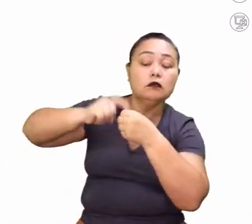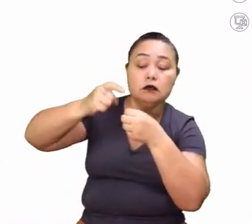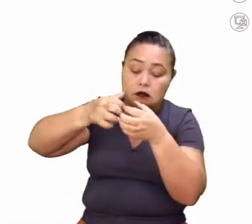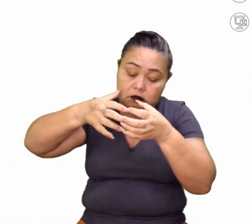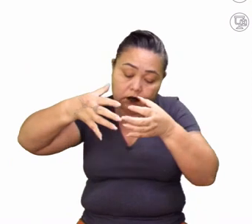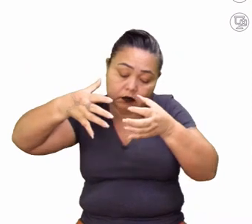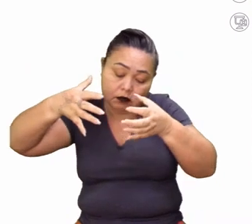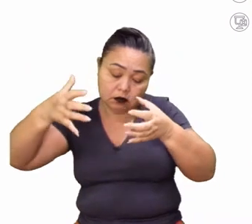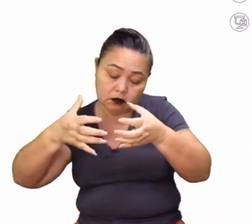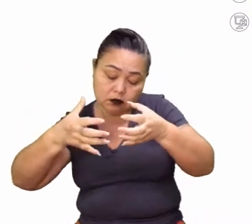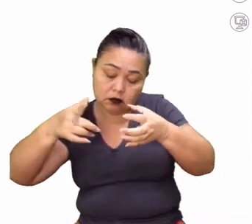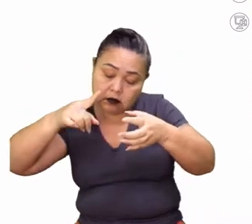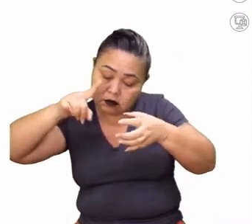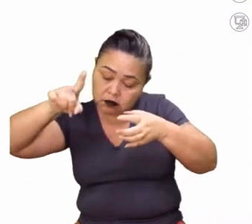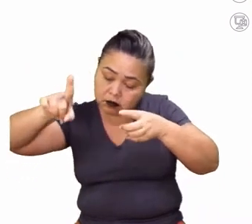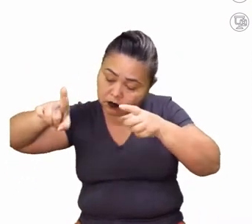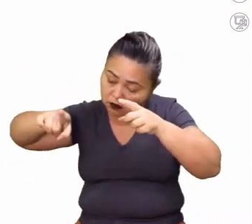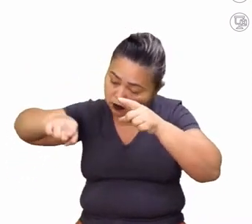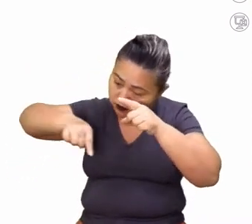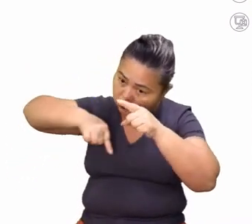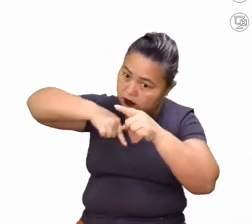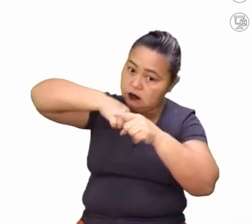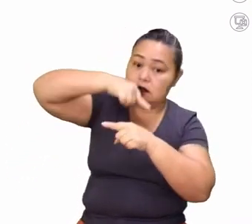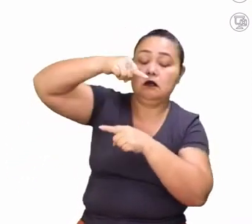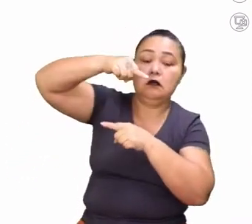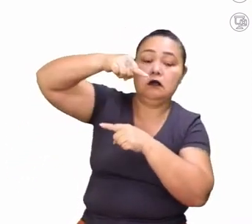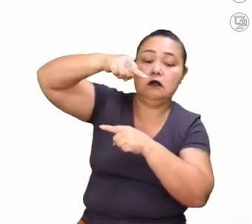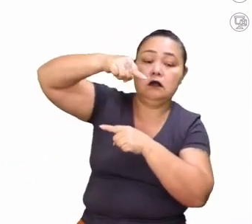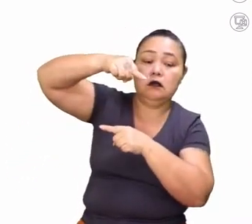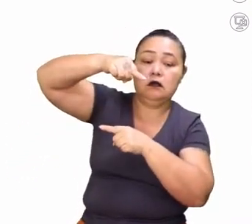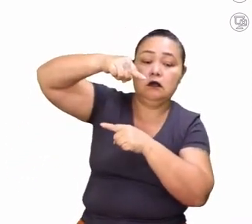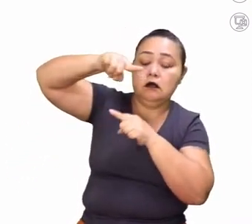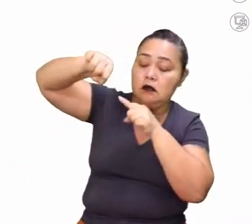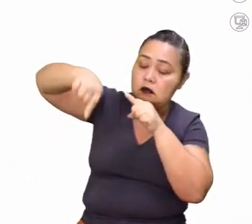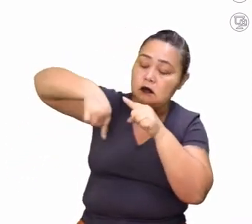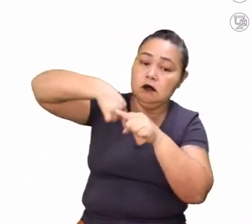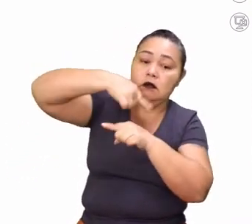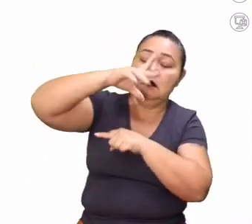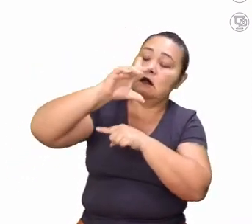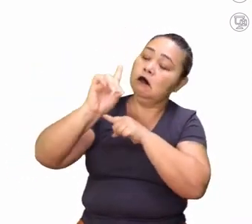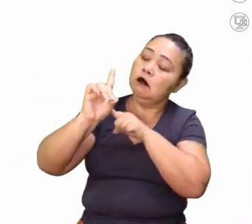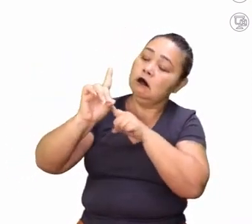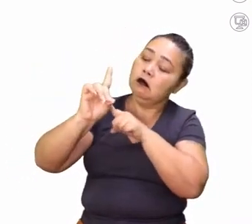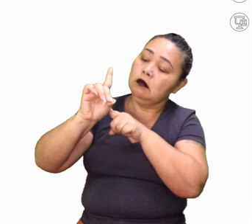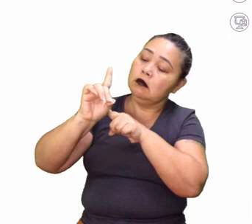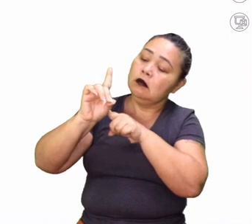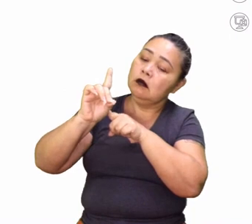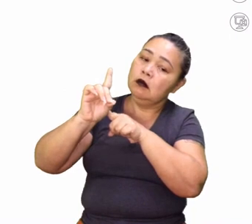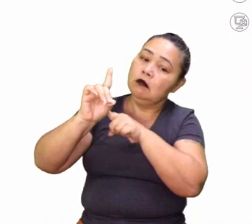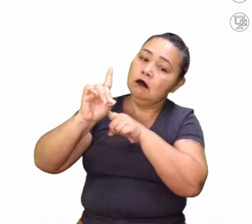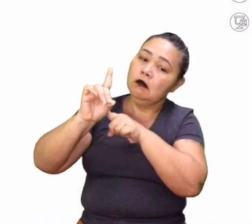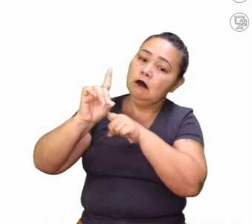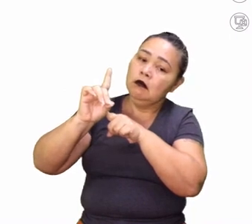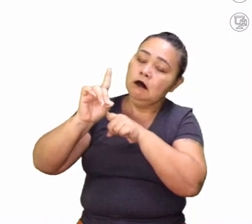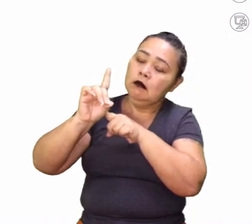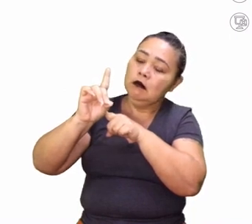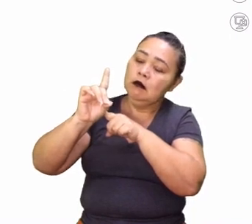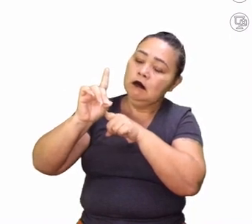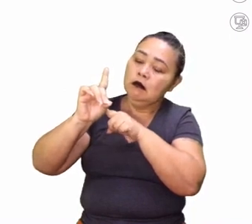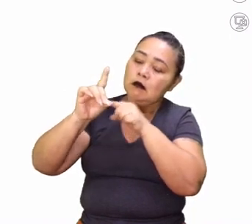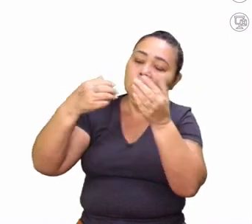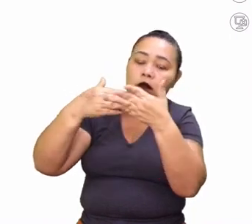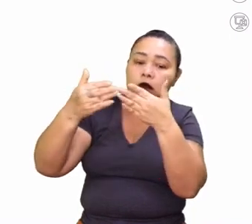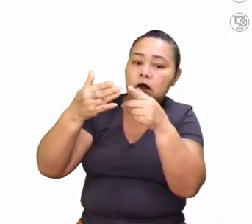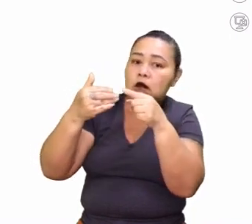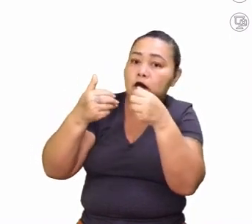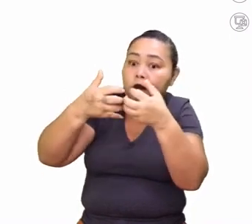ela tem que fazer um Cico ela tem que voltar volta para um ponto D né Qualquer E aí nós não temos